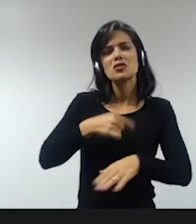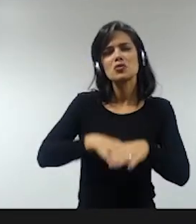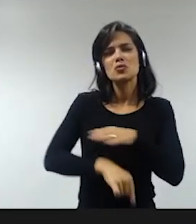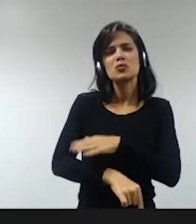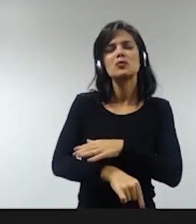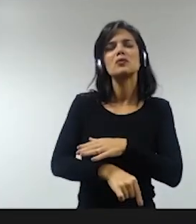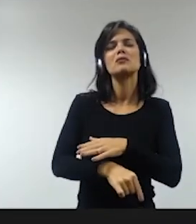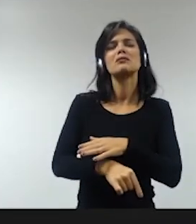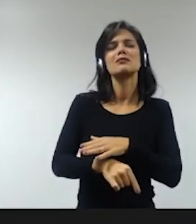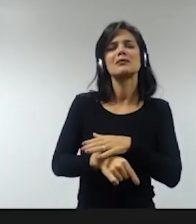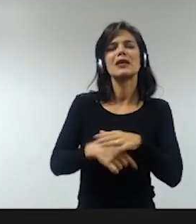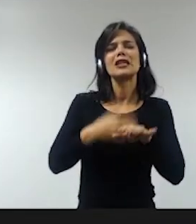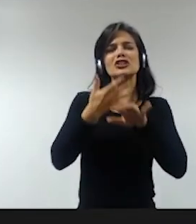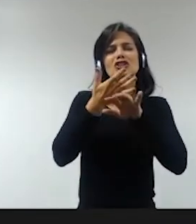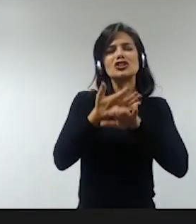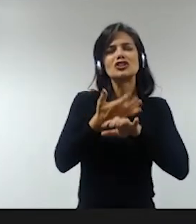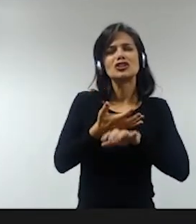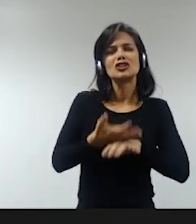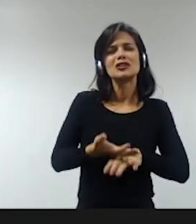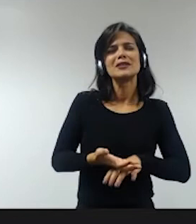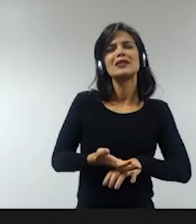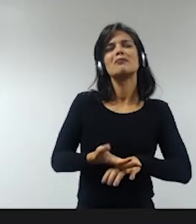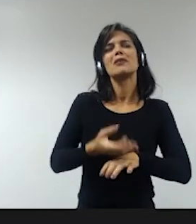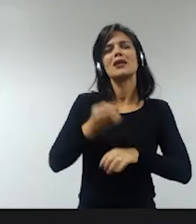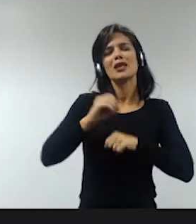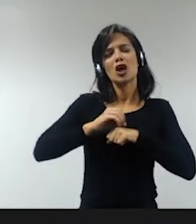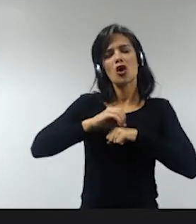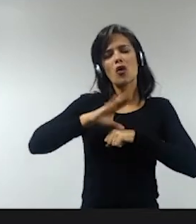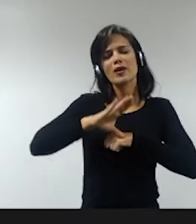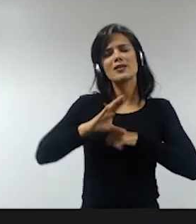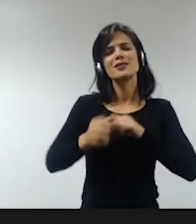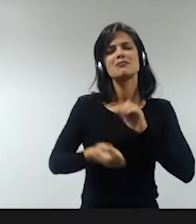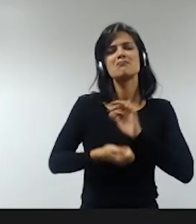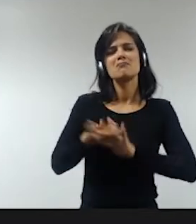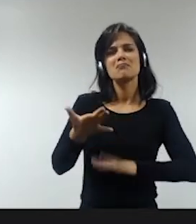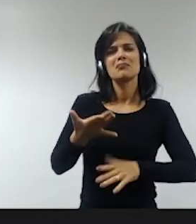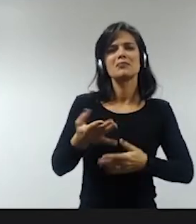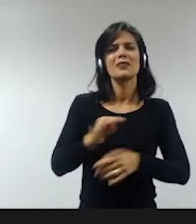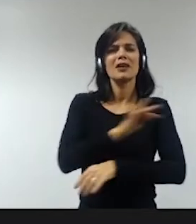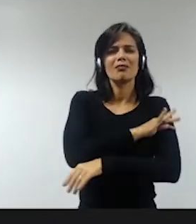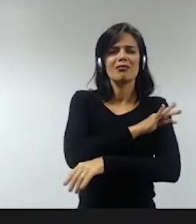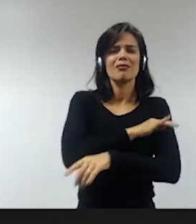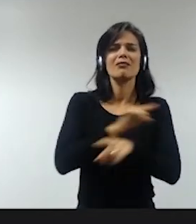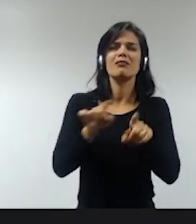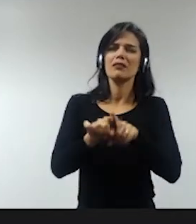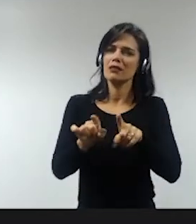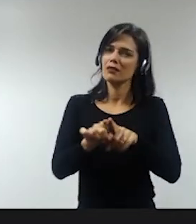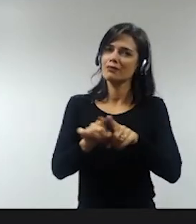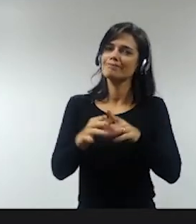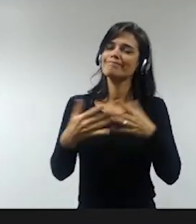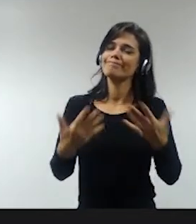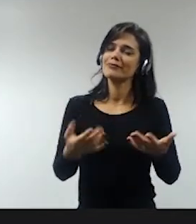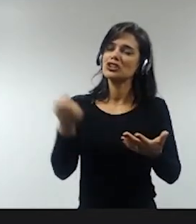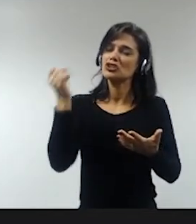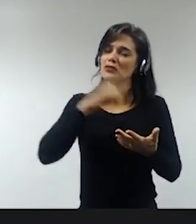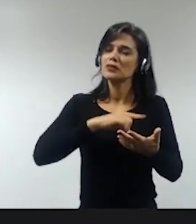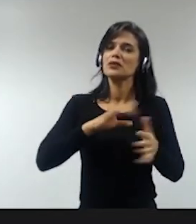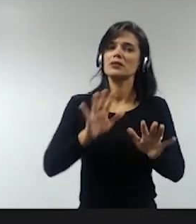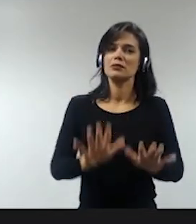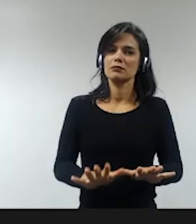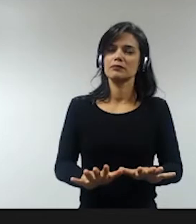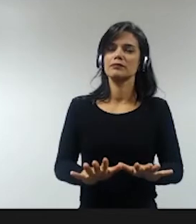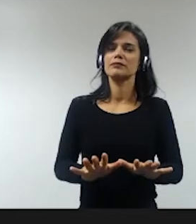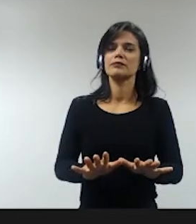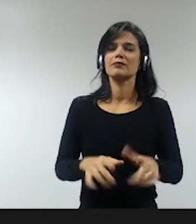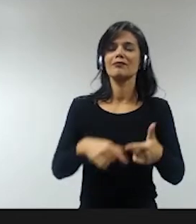uma multidisciplinariedade em termos de conhecimento e técnica. Então, nós tivemos toda essa dificuldade,